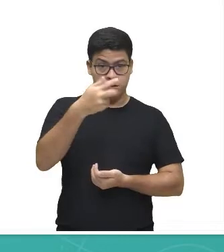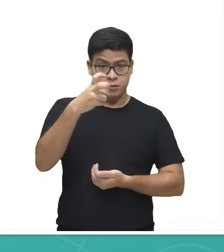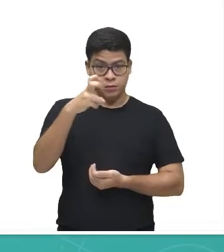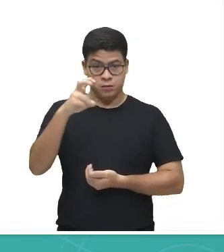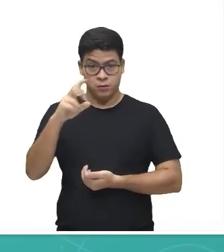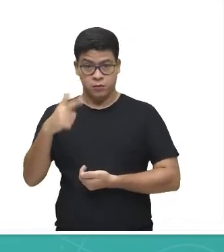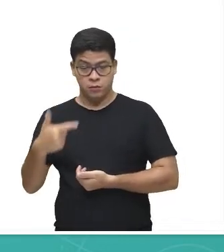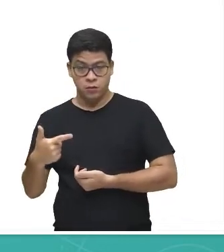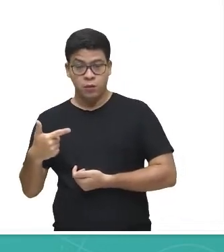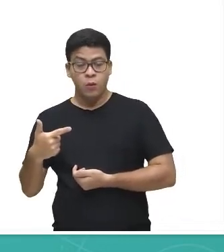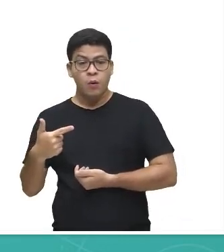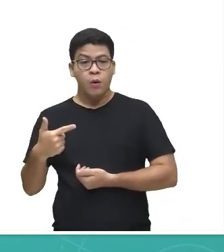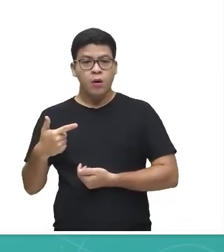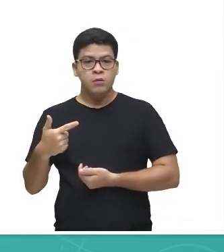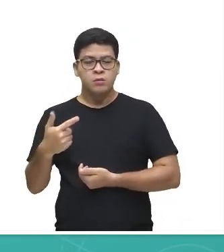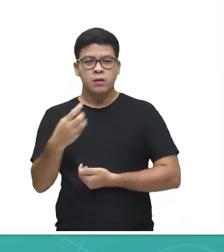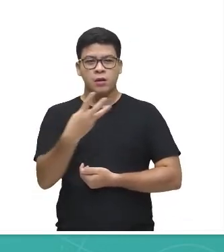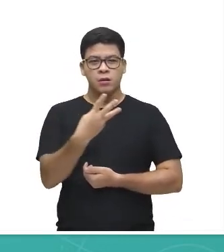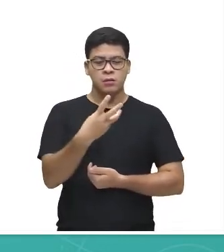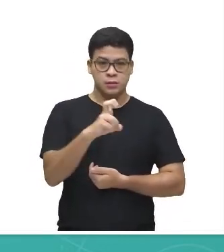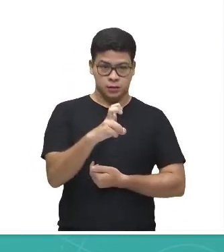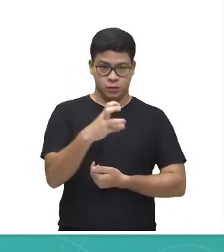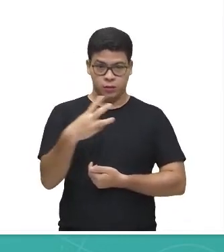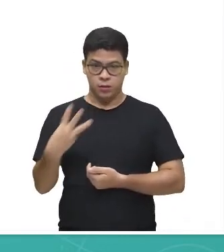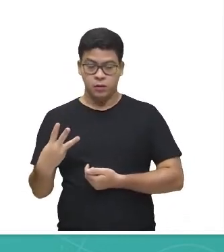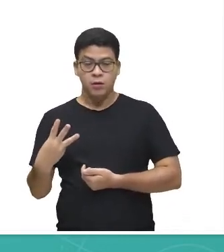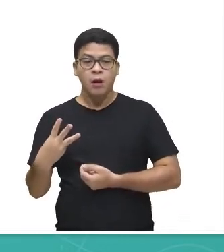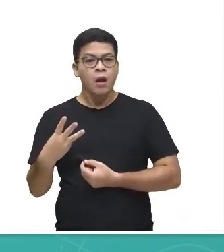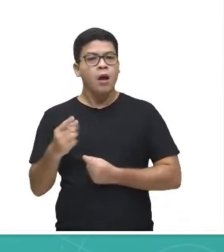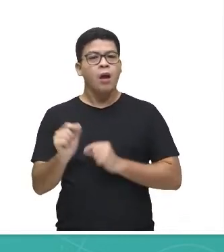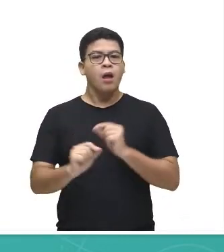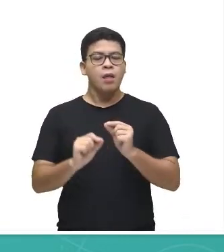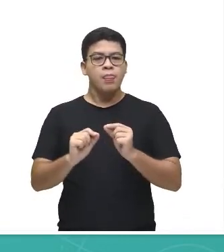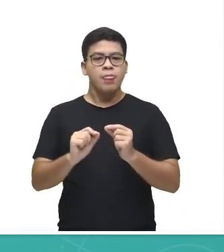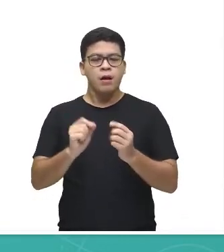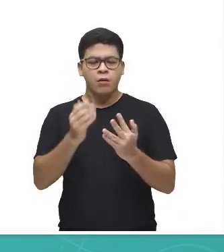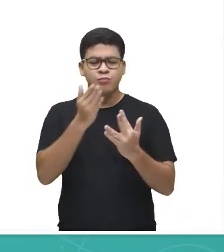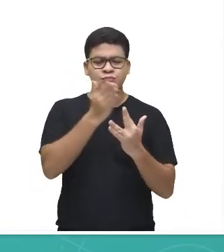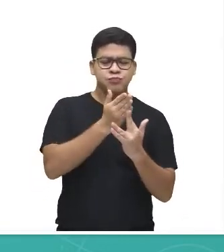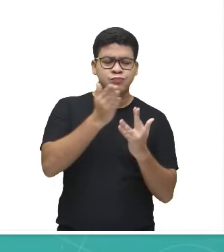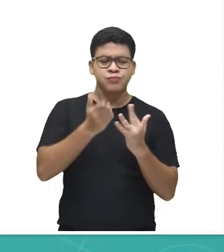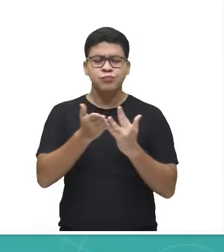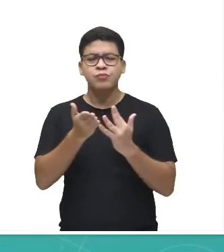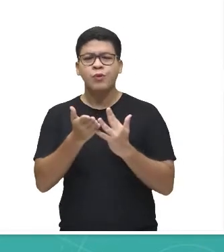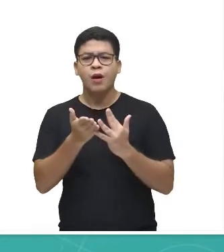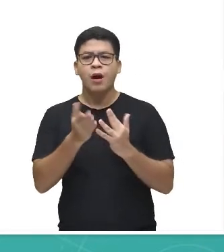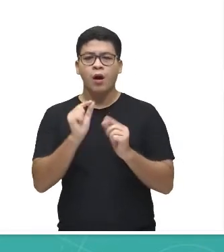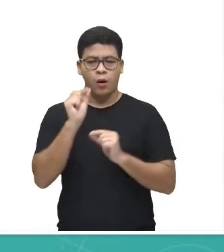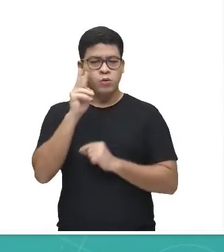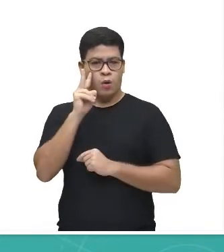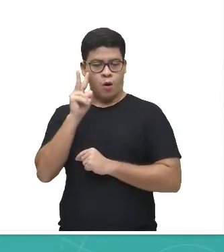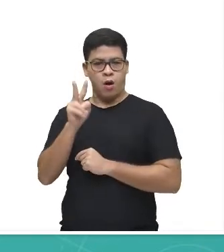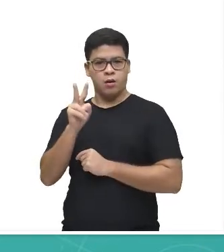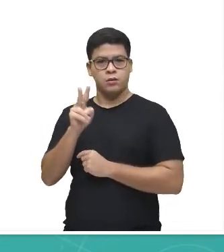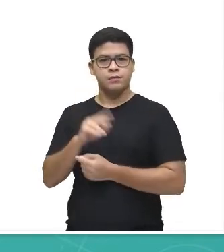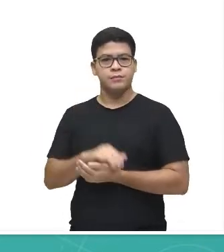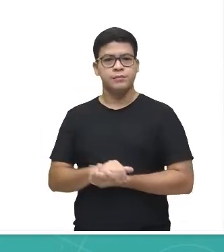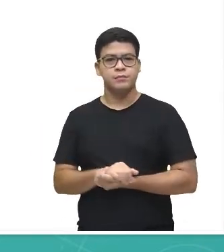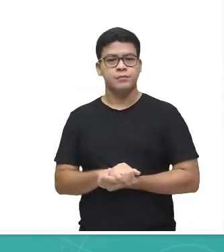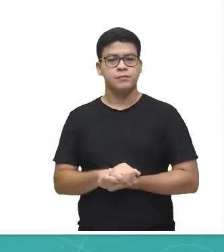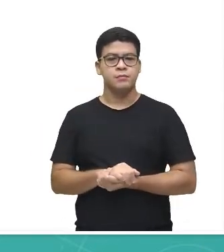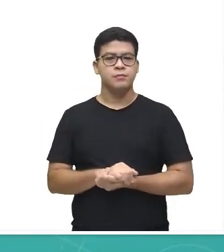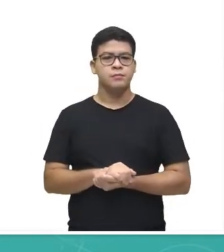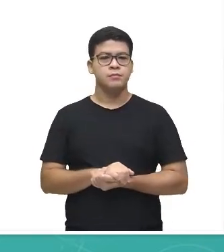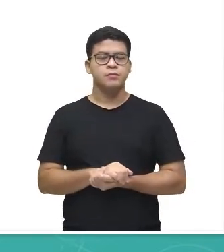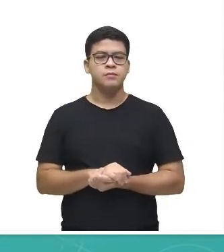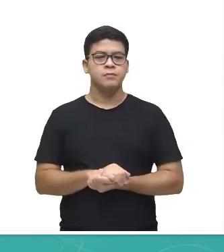752 e 53. Então, essas são as parcelas. Vamos fazer aqui no quadro rapidamente? Olha só.